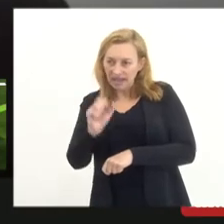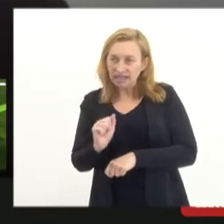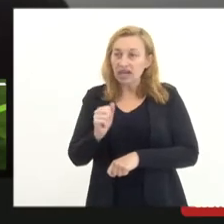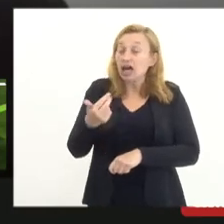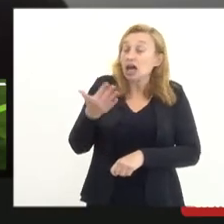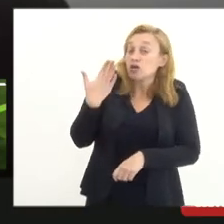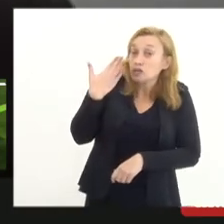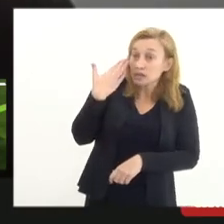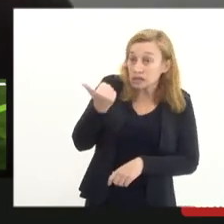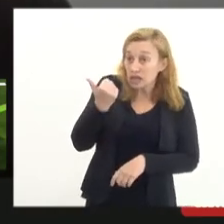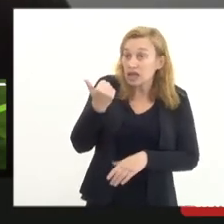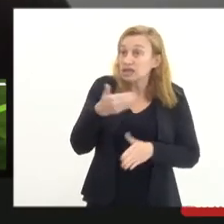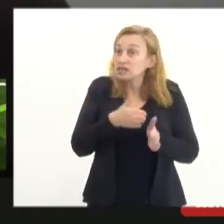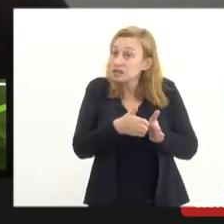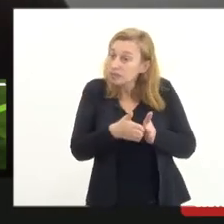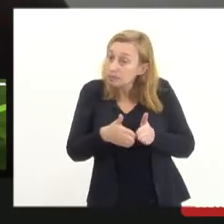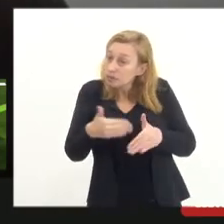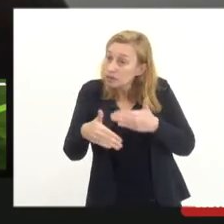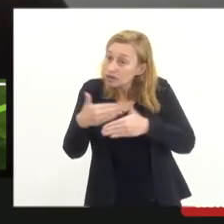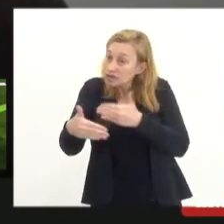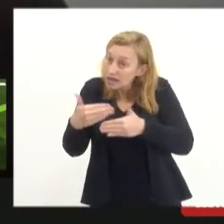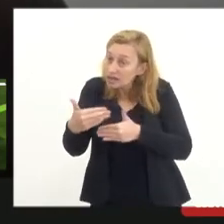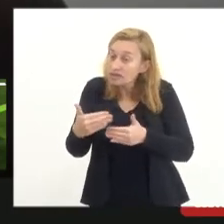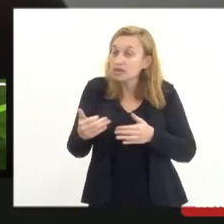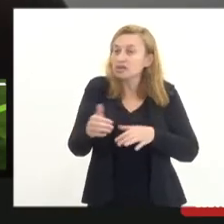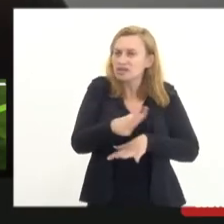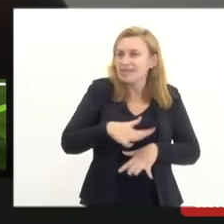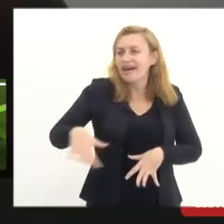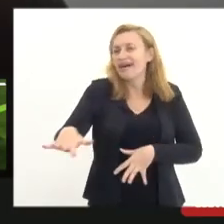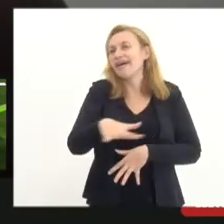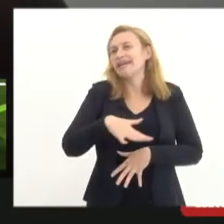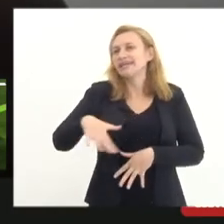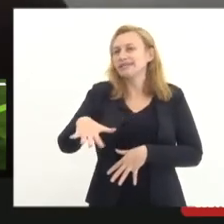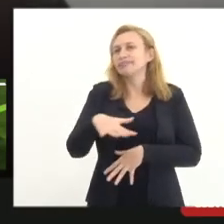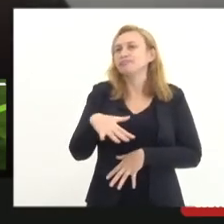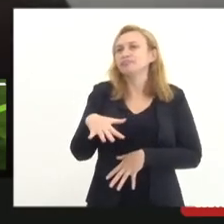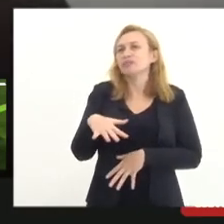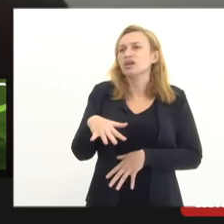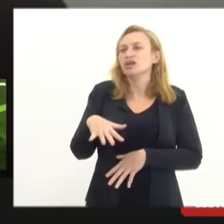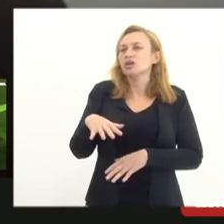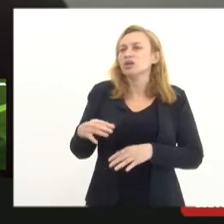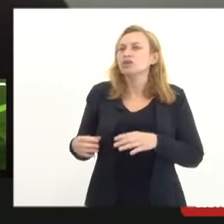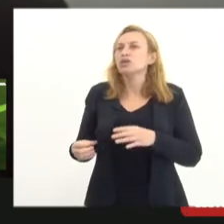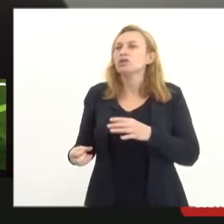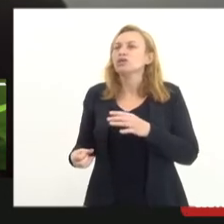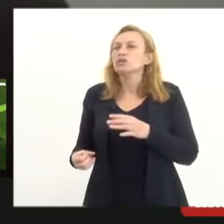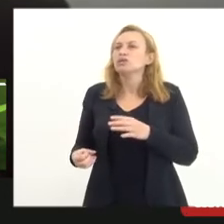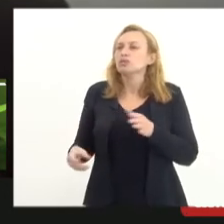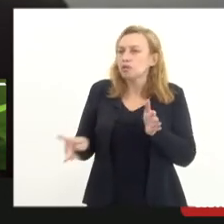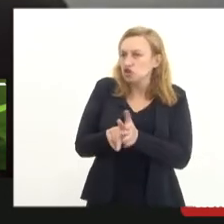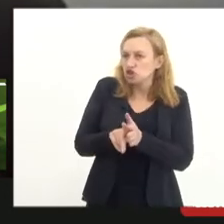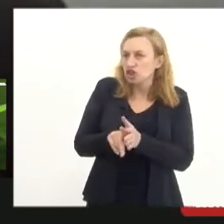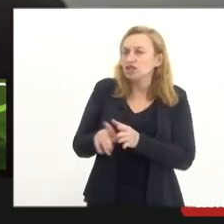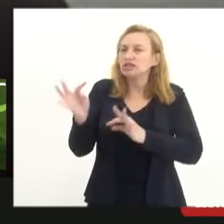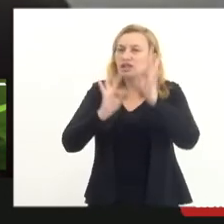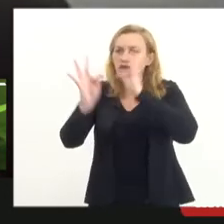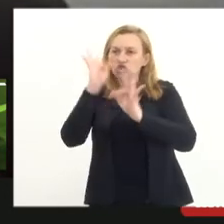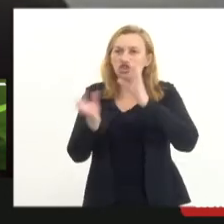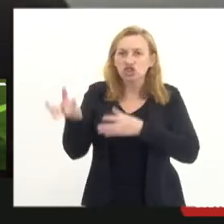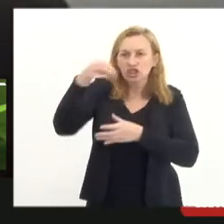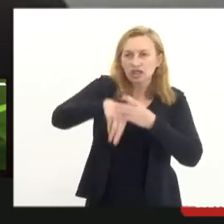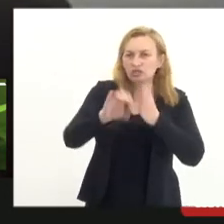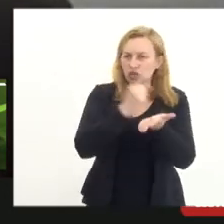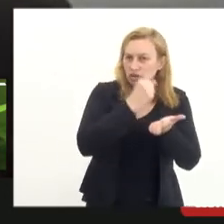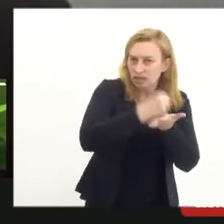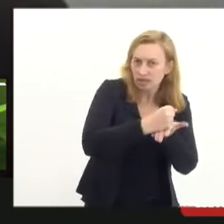que esse processo ele é liderado pela nossa área de projetos e tecnologia dentro do time de